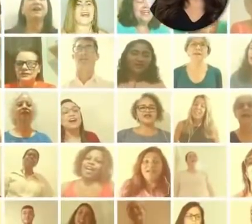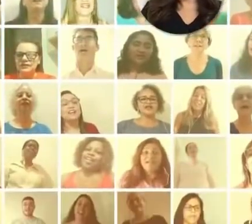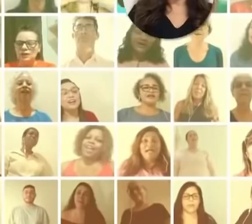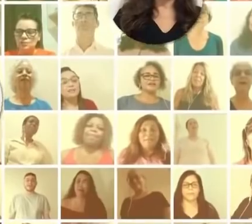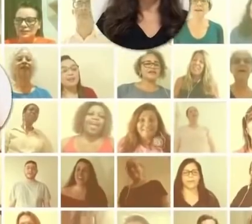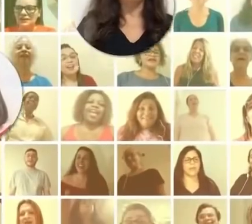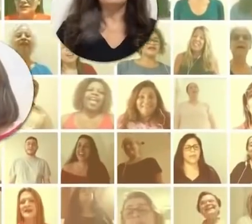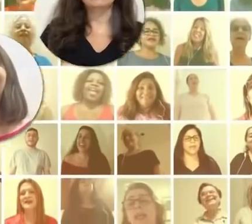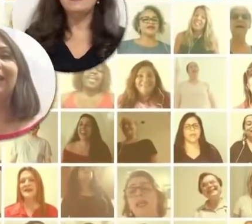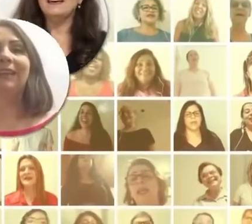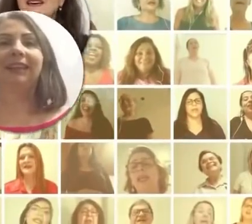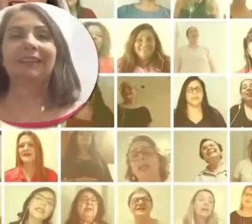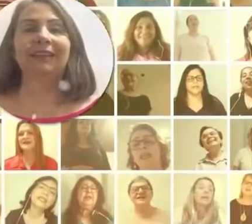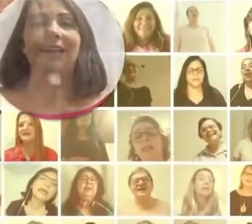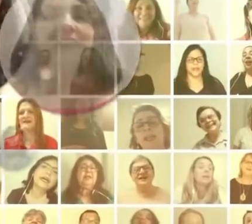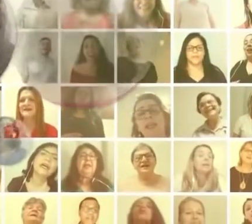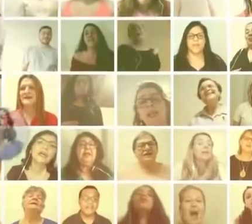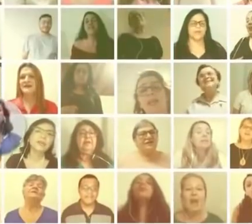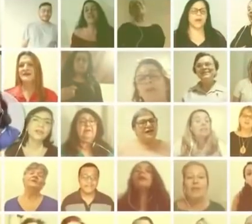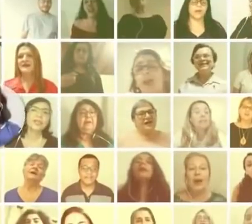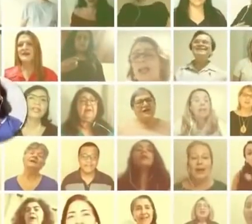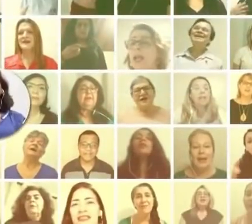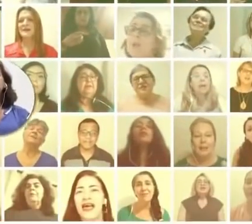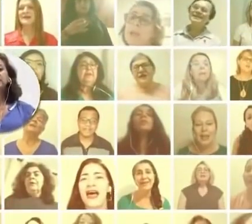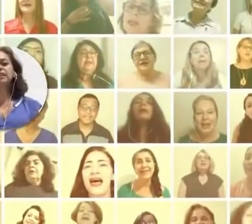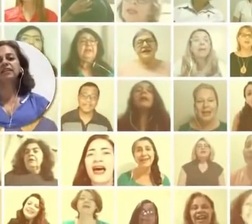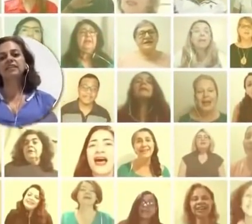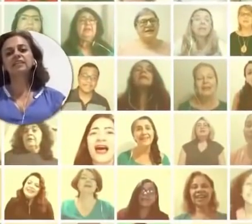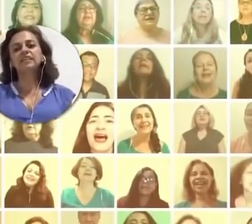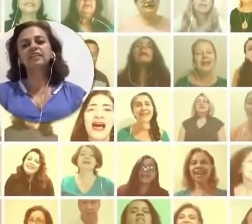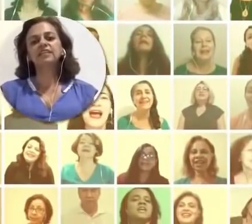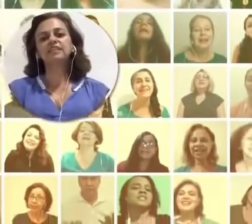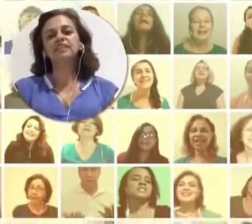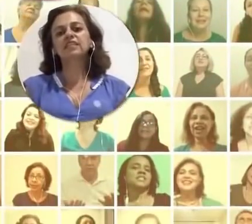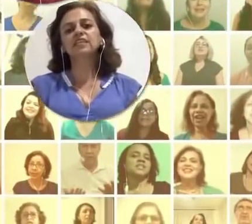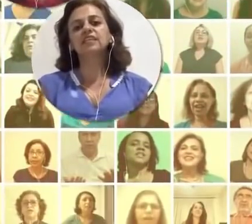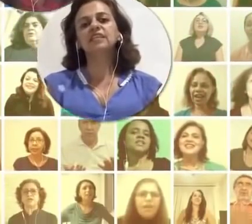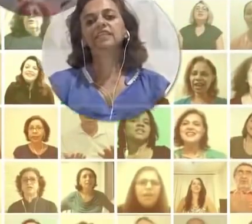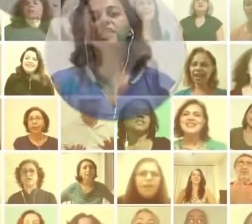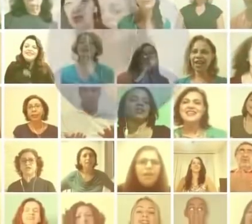Vale a pena ter nascido.